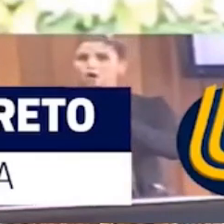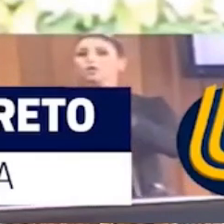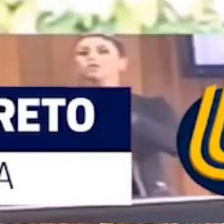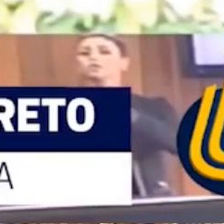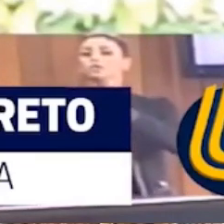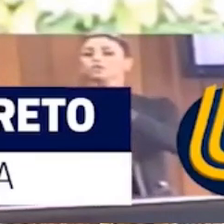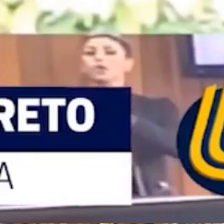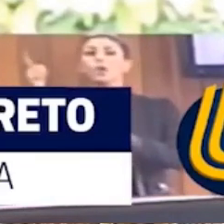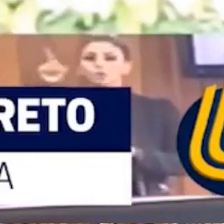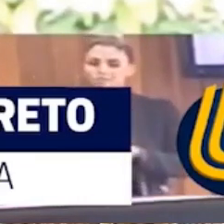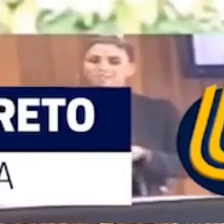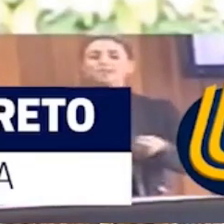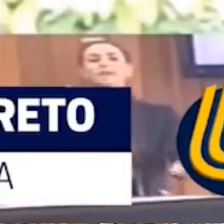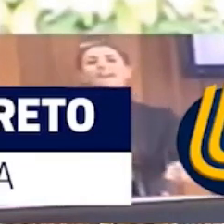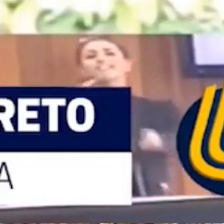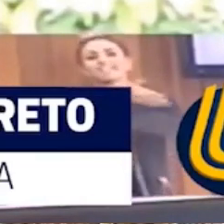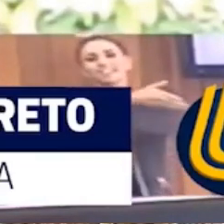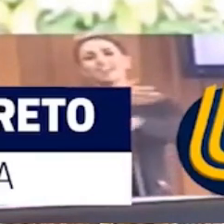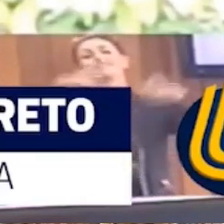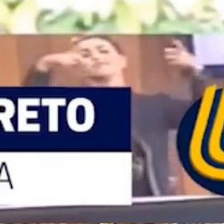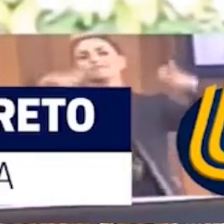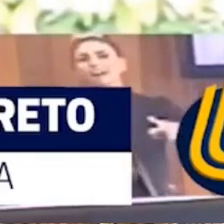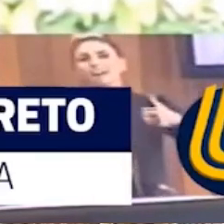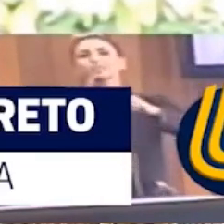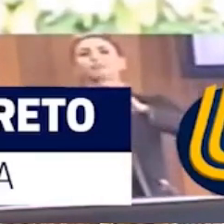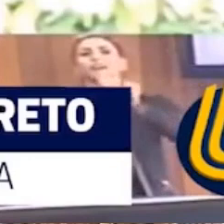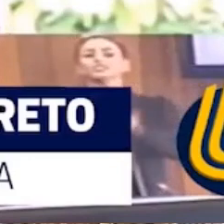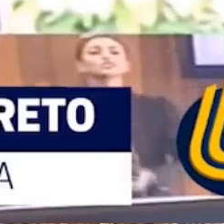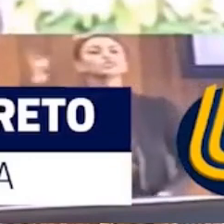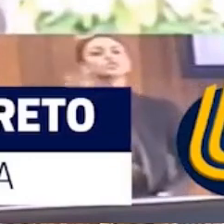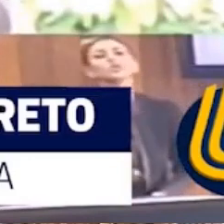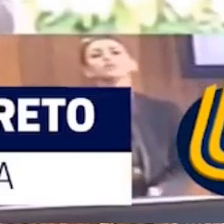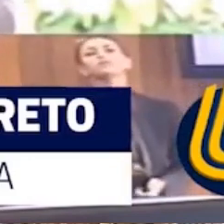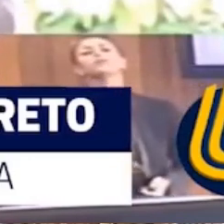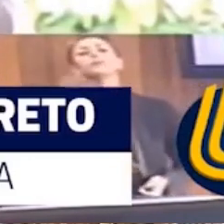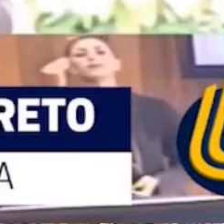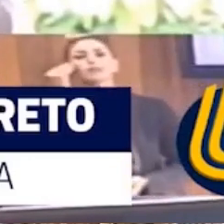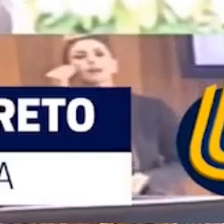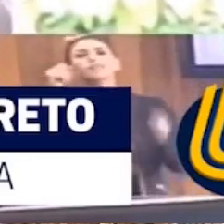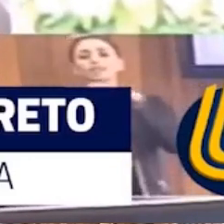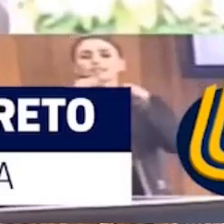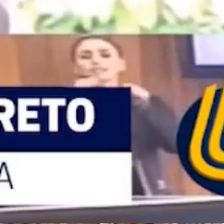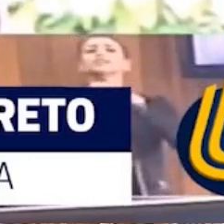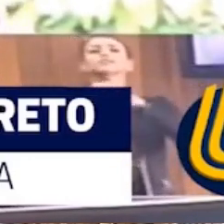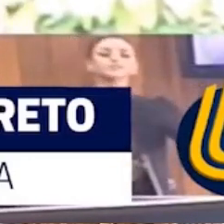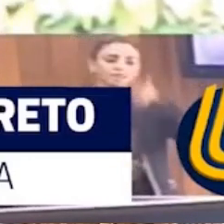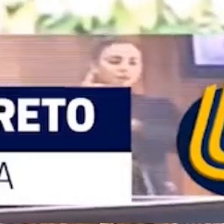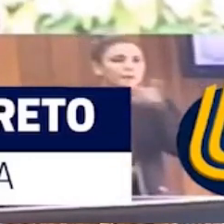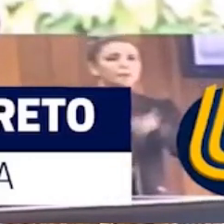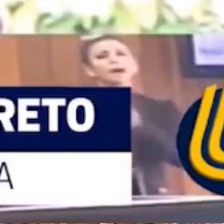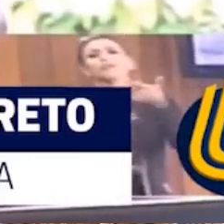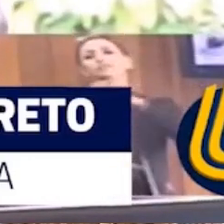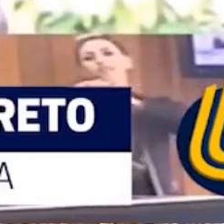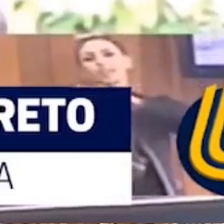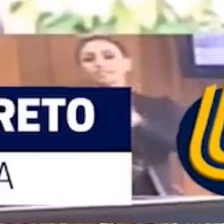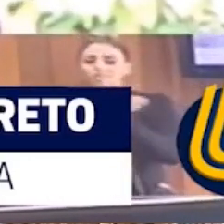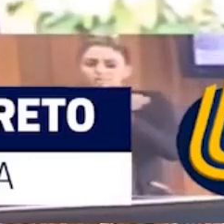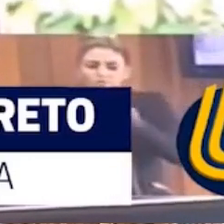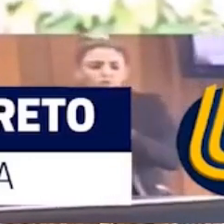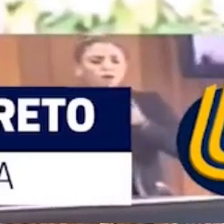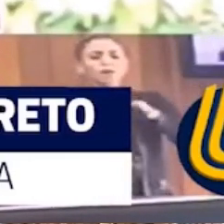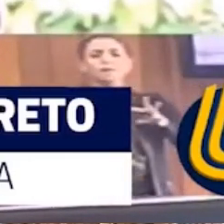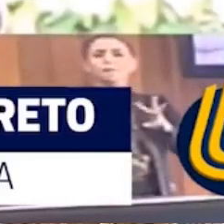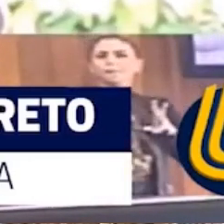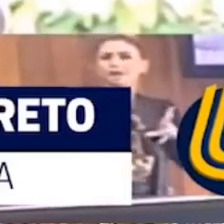ocuparam aquele espaço novamente para o poder público. E ali se iniciou um trabalho de